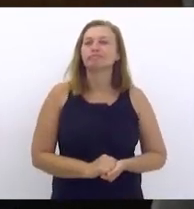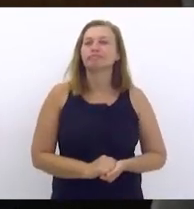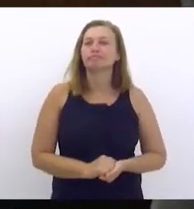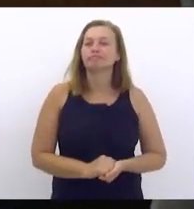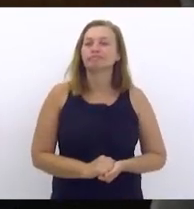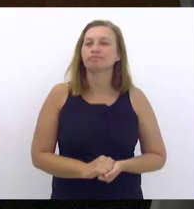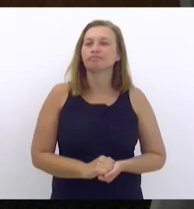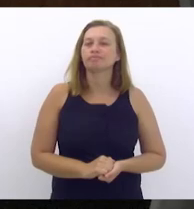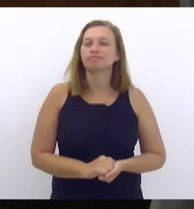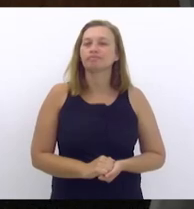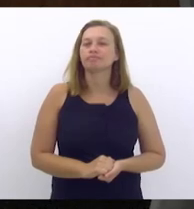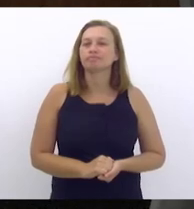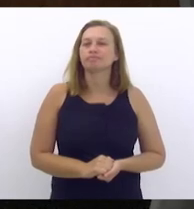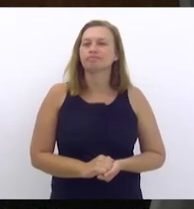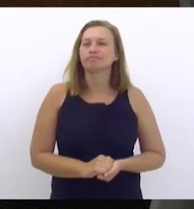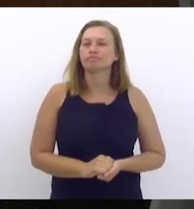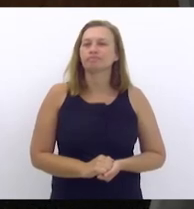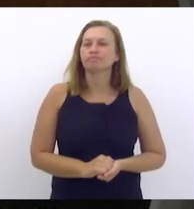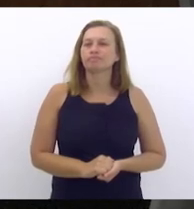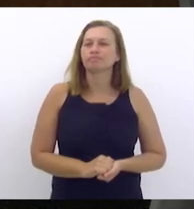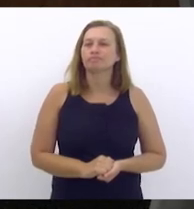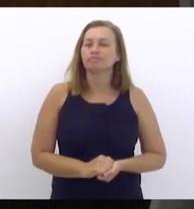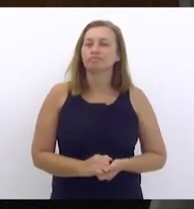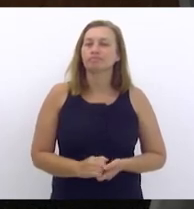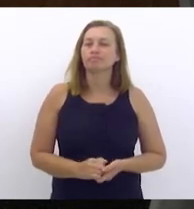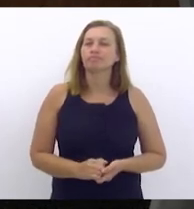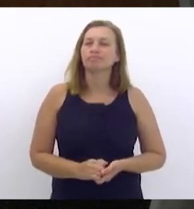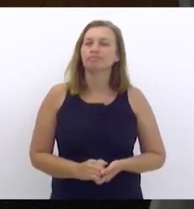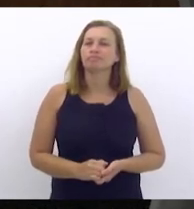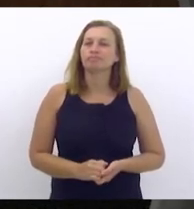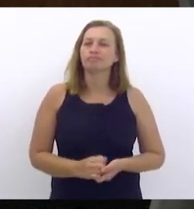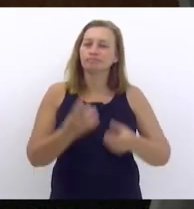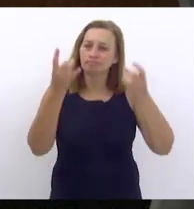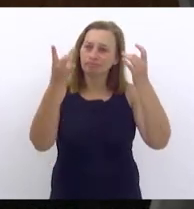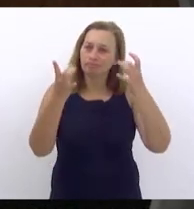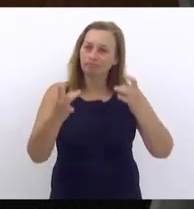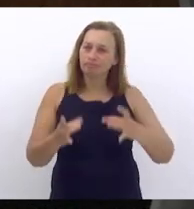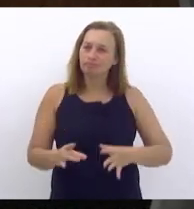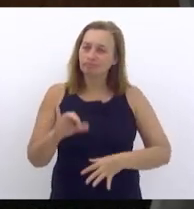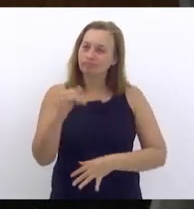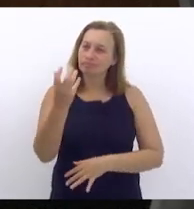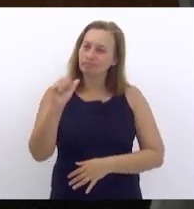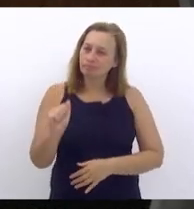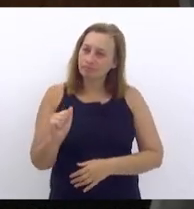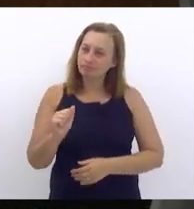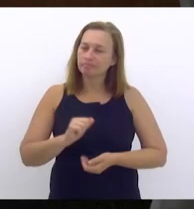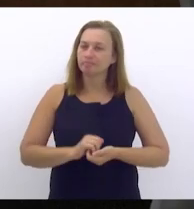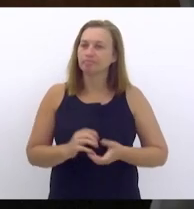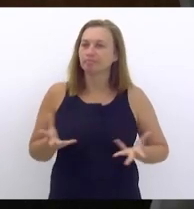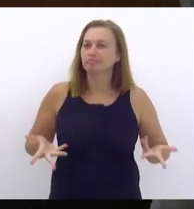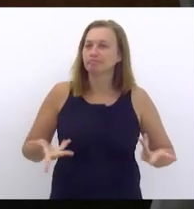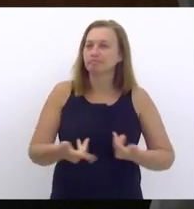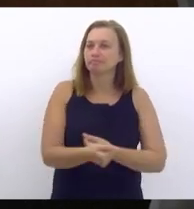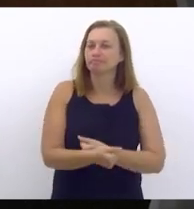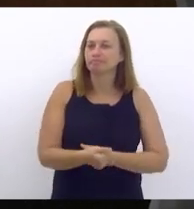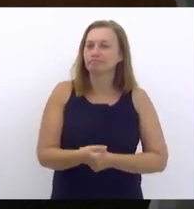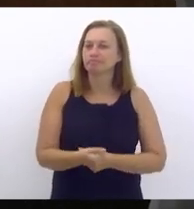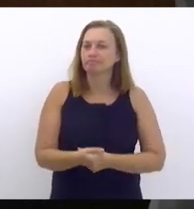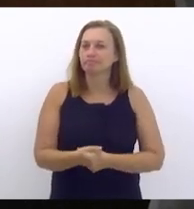até todos nós os detalhes da campanha notável